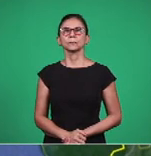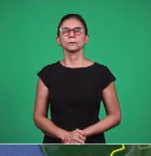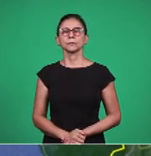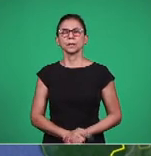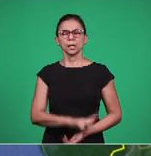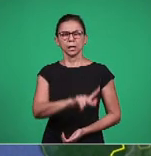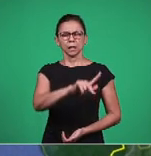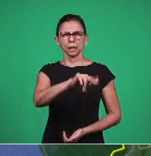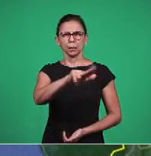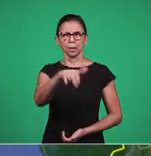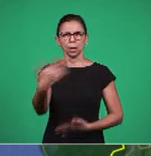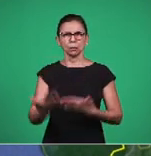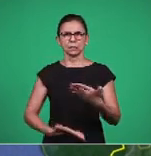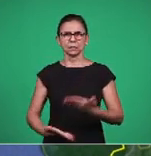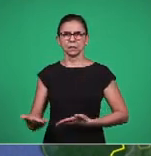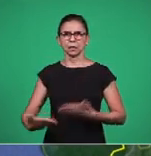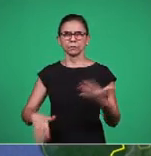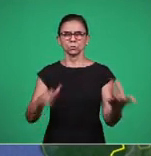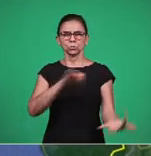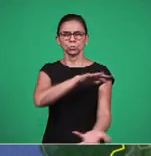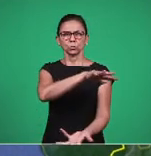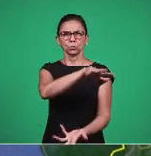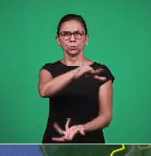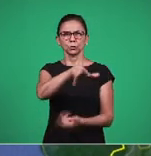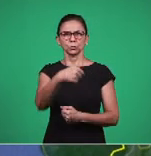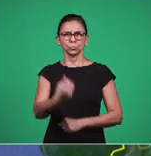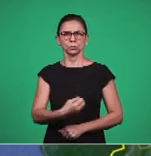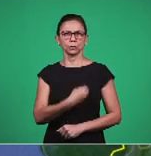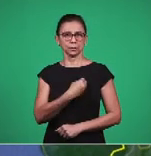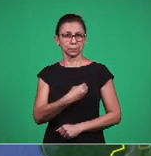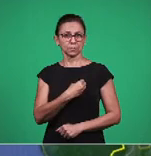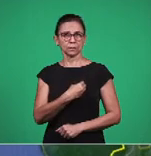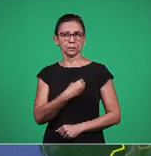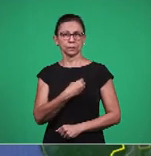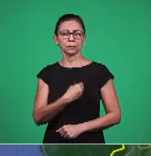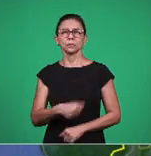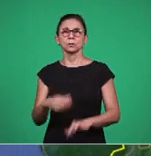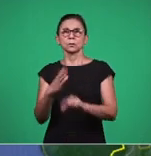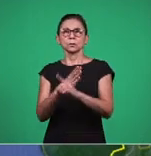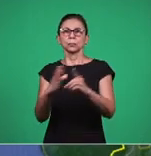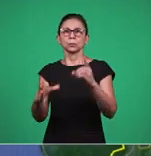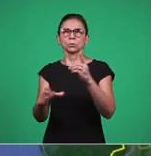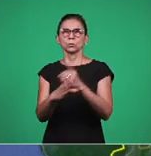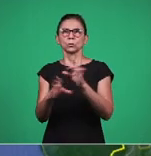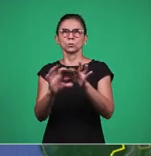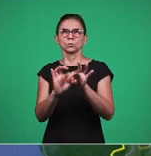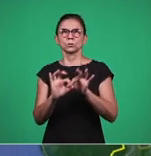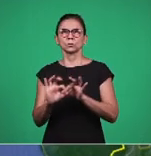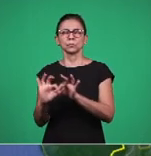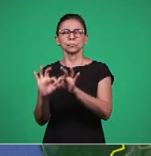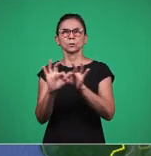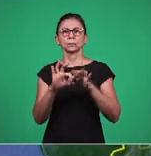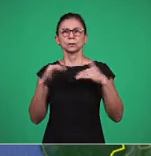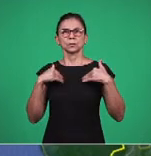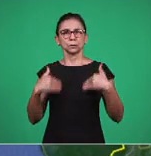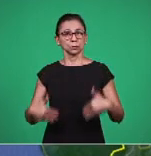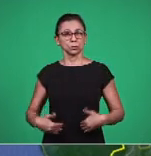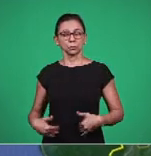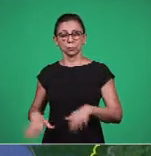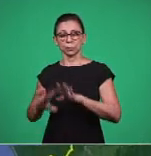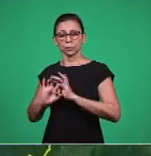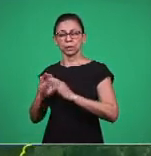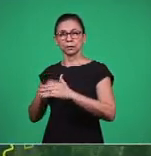Irmãos de todas as partes do mundo participam de um mesmo culto, em conjunto, no mesmo corpo e no